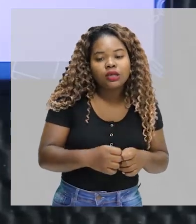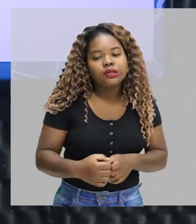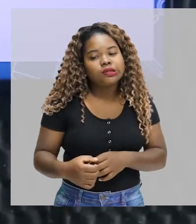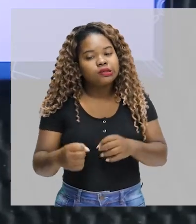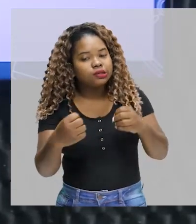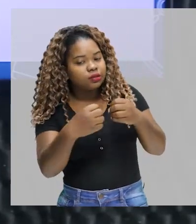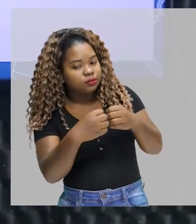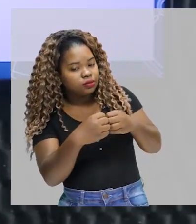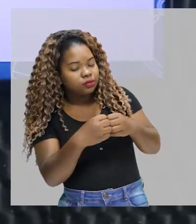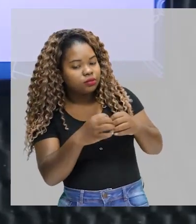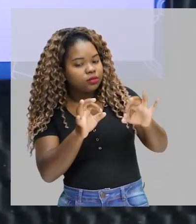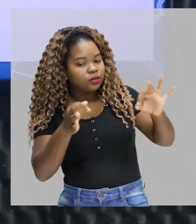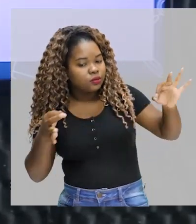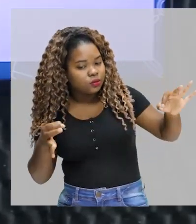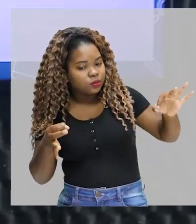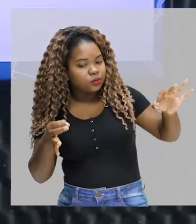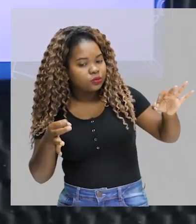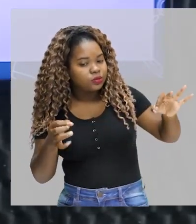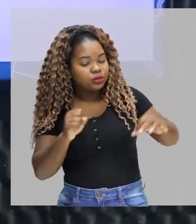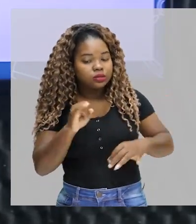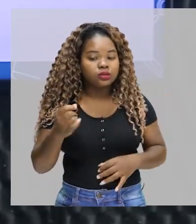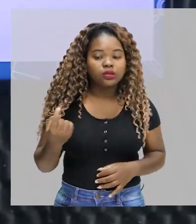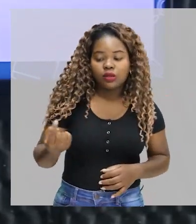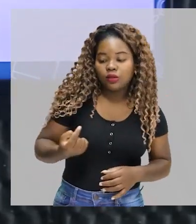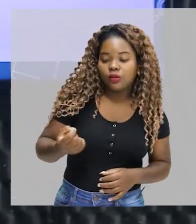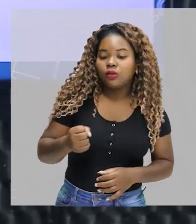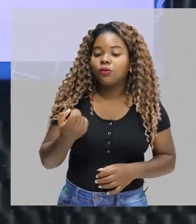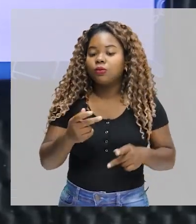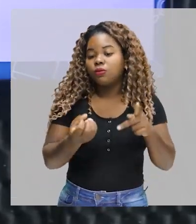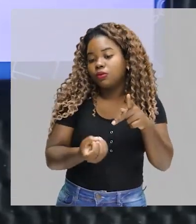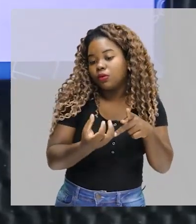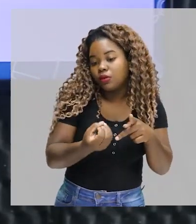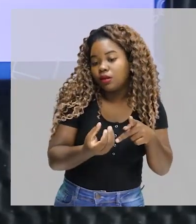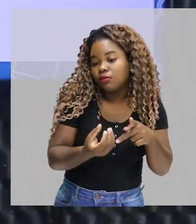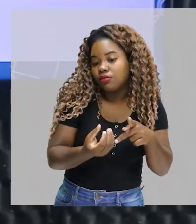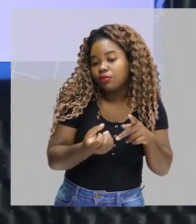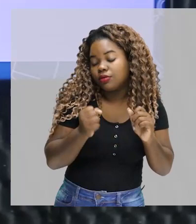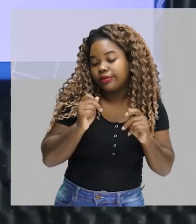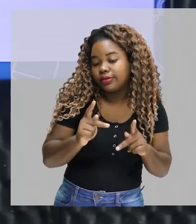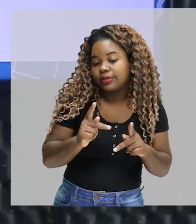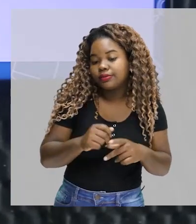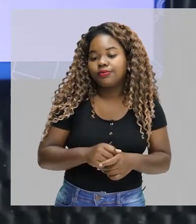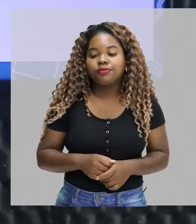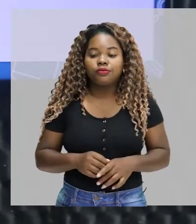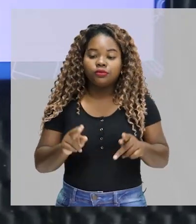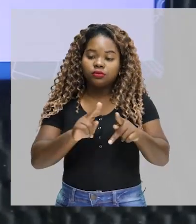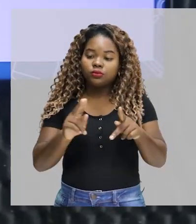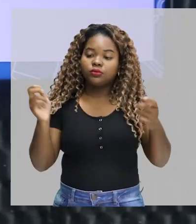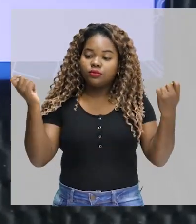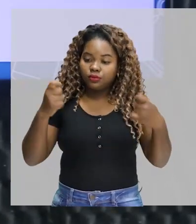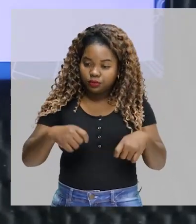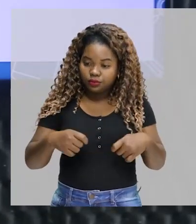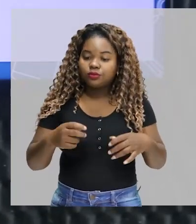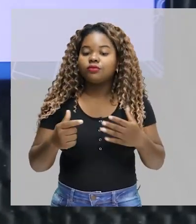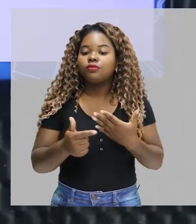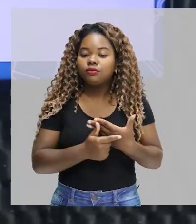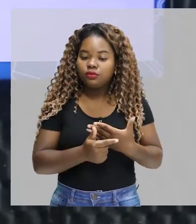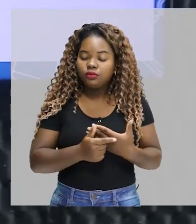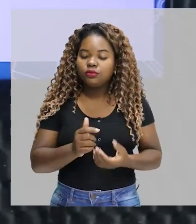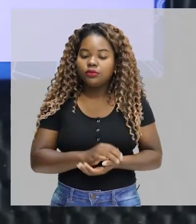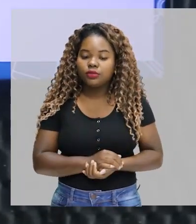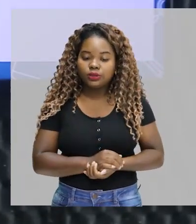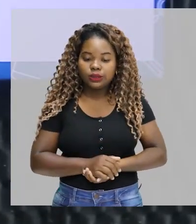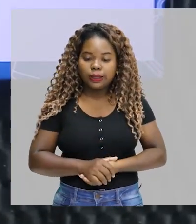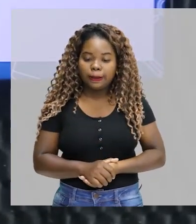longe do falante, se ele está no singular ou se ele está no plural, tá bom? Então, o pronome pode fazer essa função.